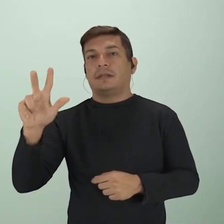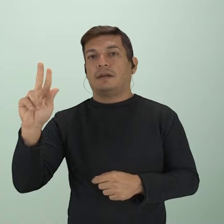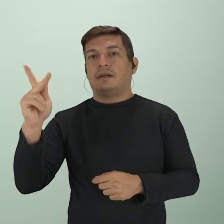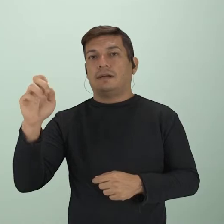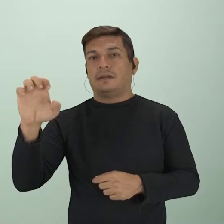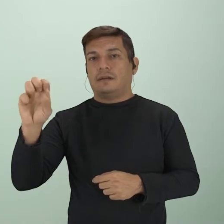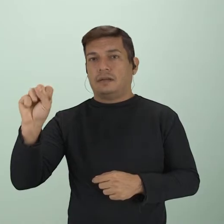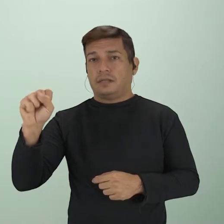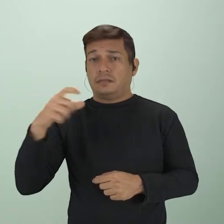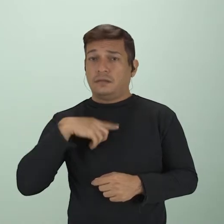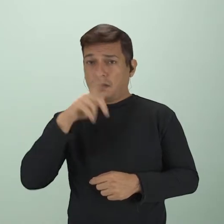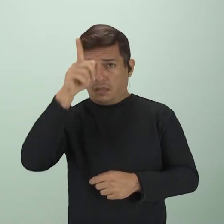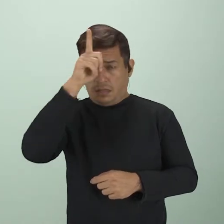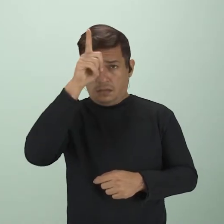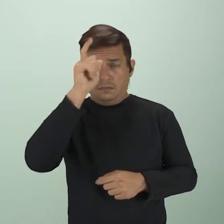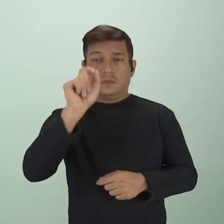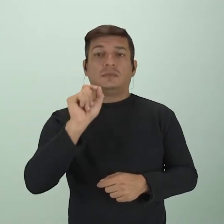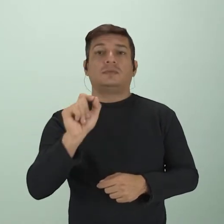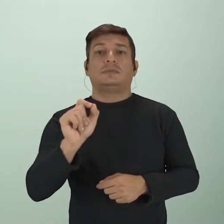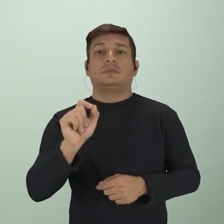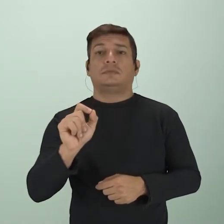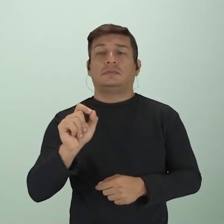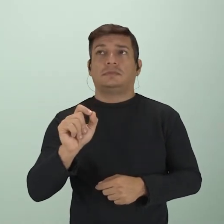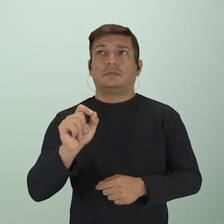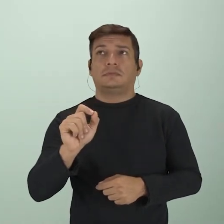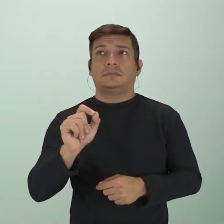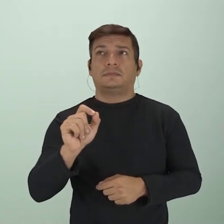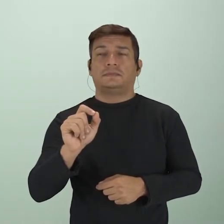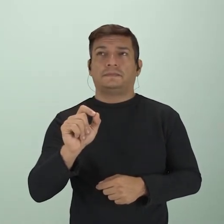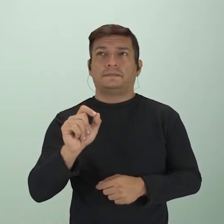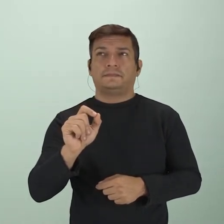a Alemanha foi assim